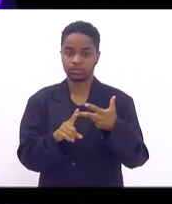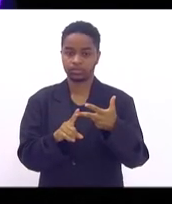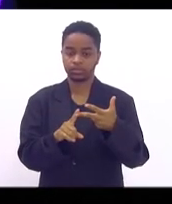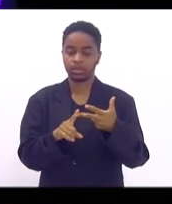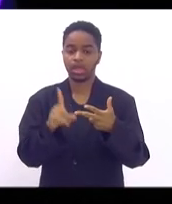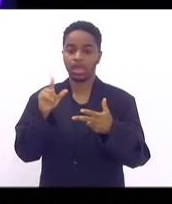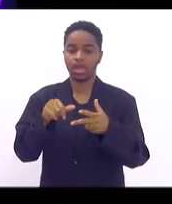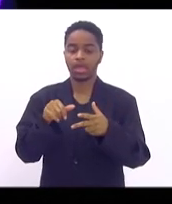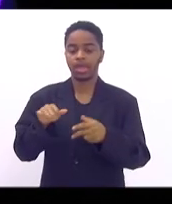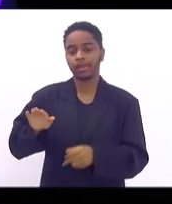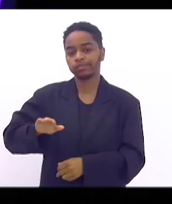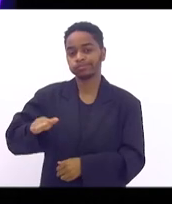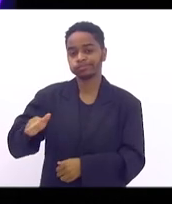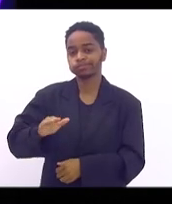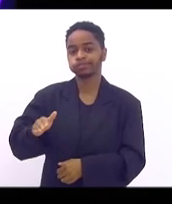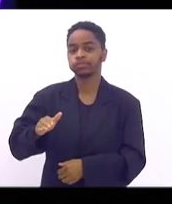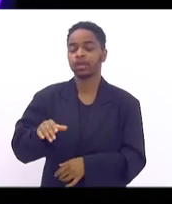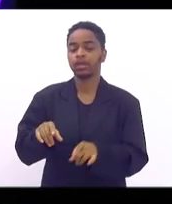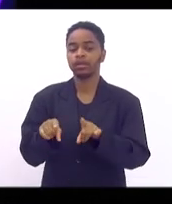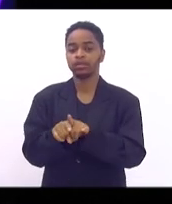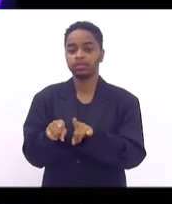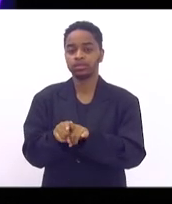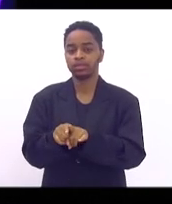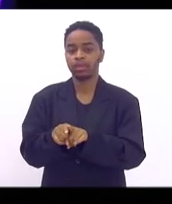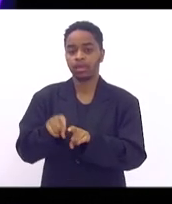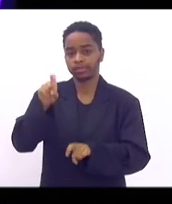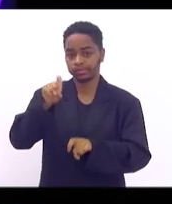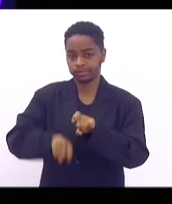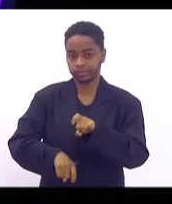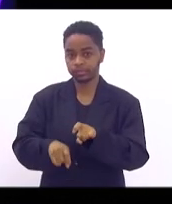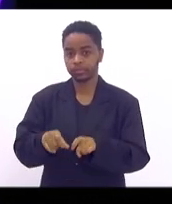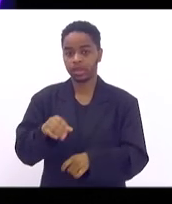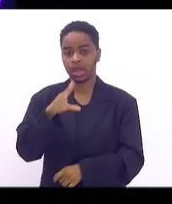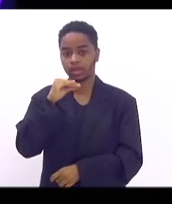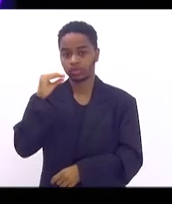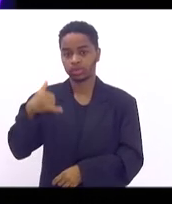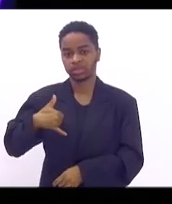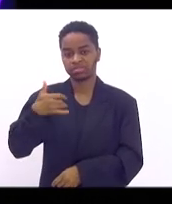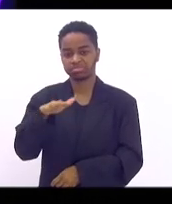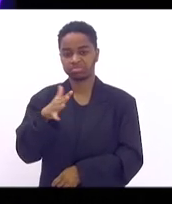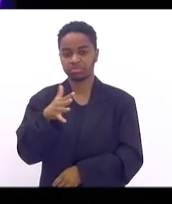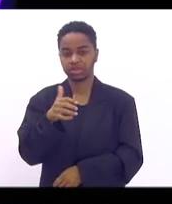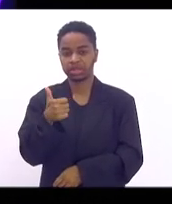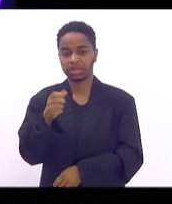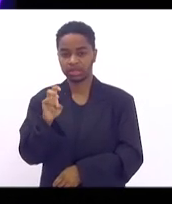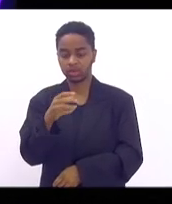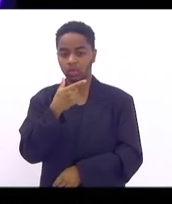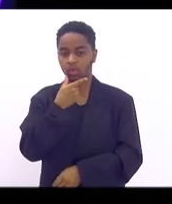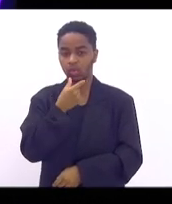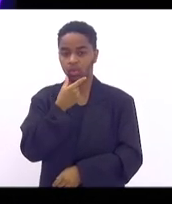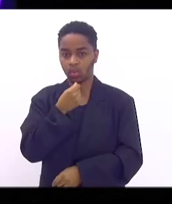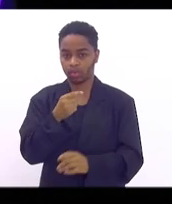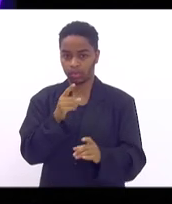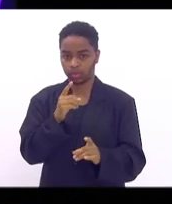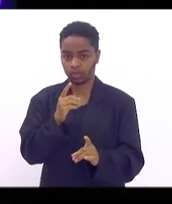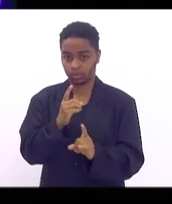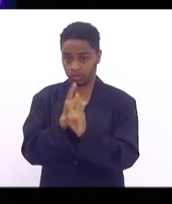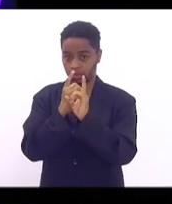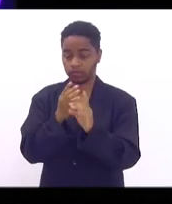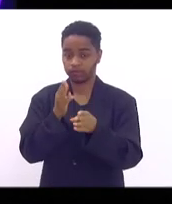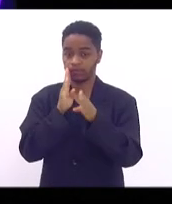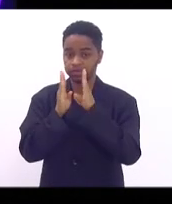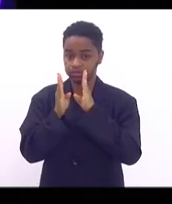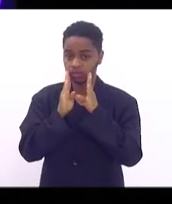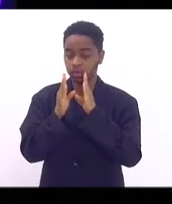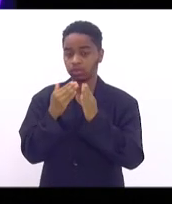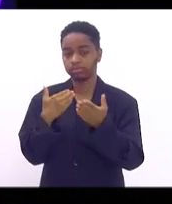de menor e abuso sexual. Uma adolescente de aproximadamente 15 anos conhece um homem no Facebook,